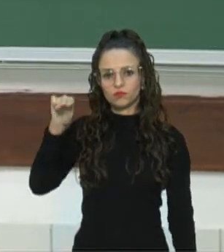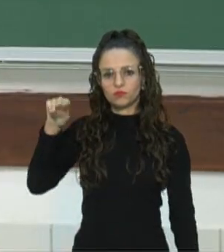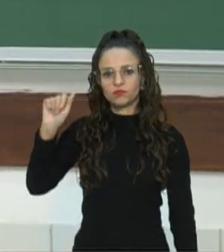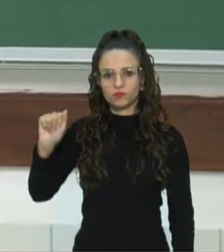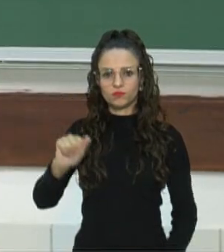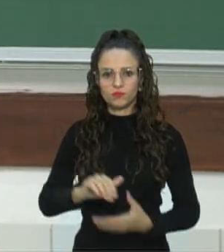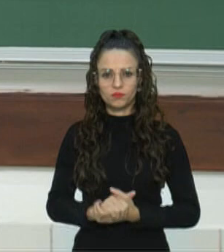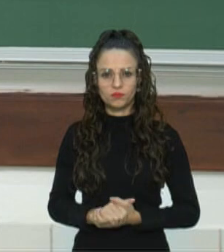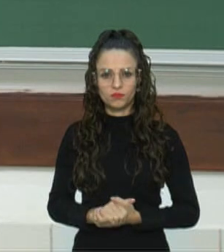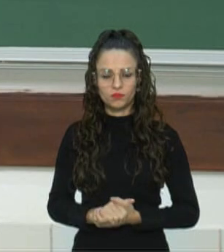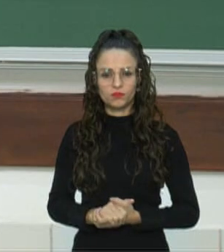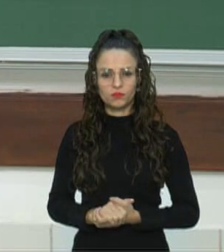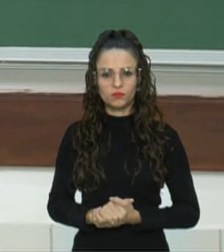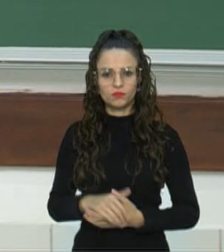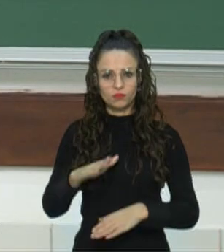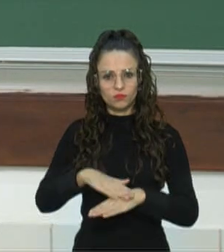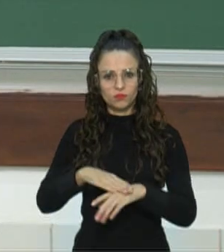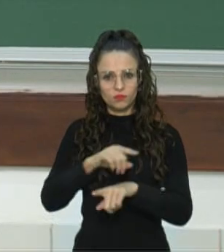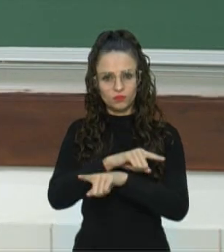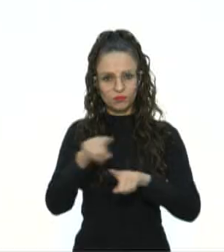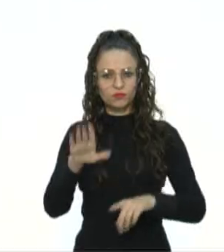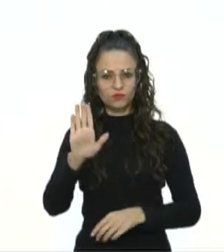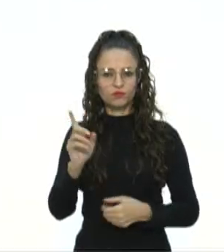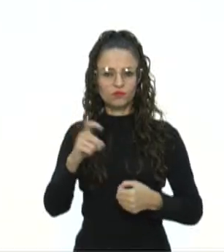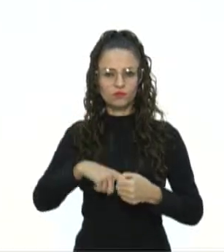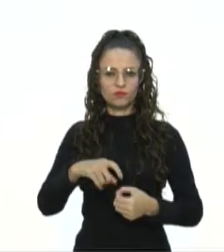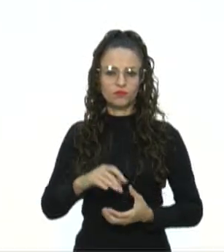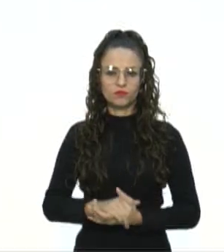MMA. Vamos ter um tempinho, já voltamos.